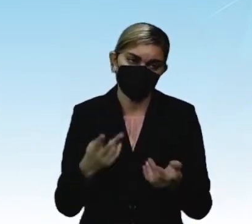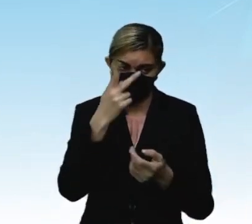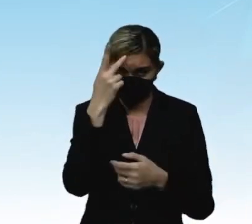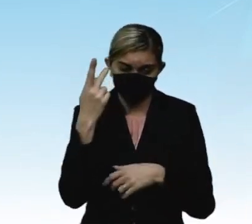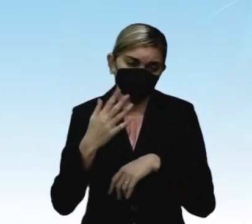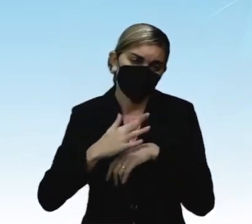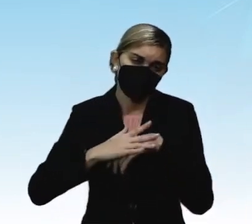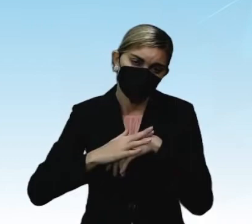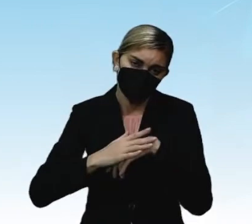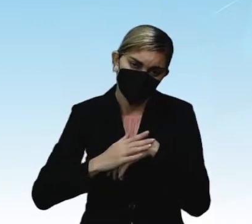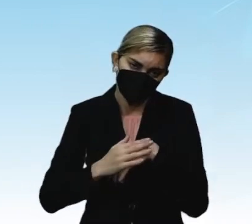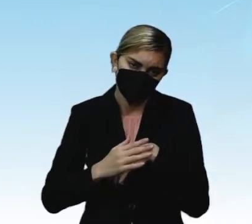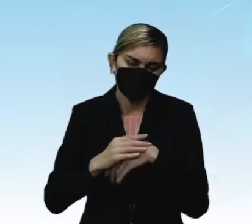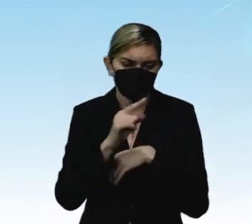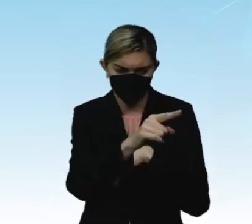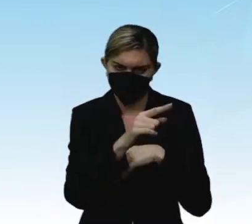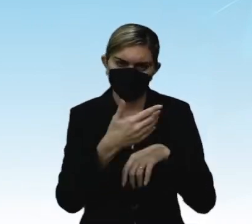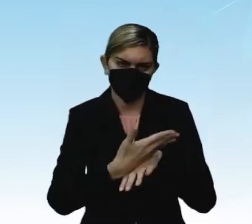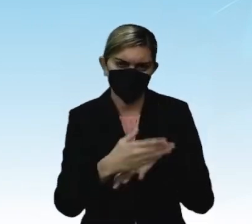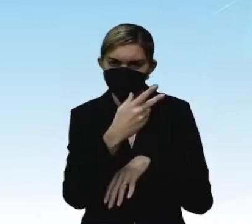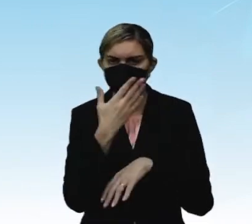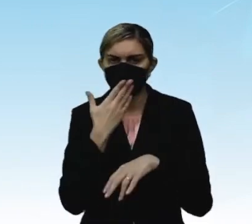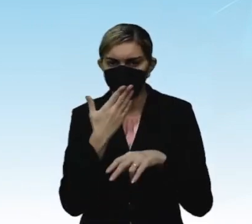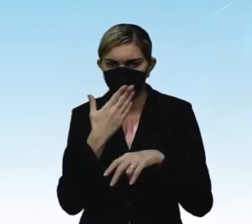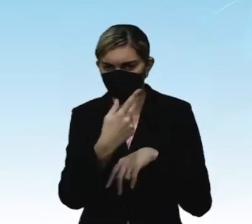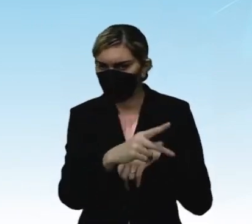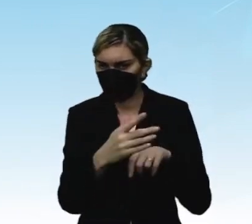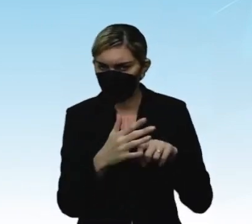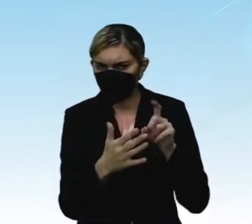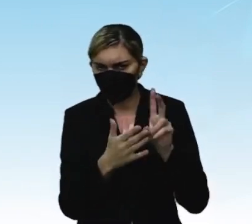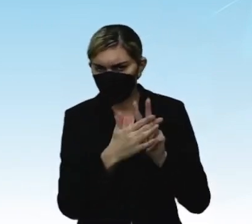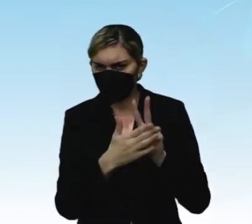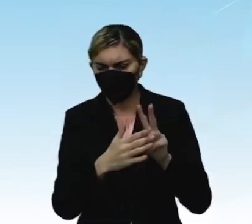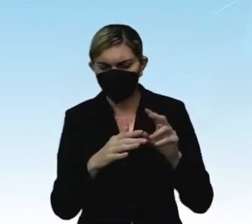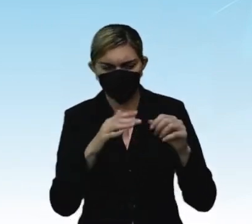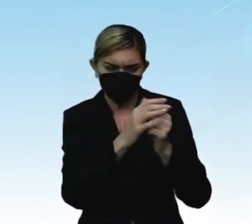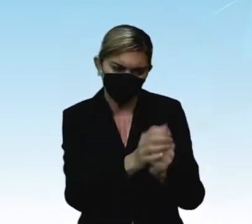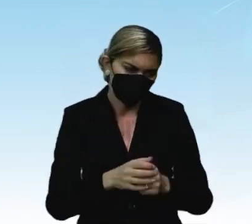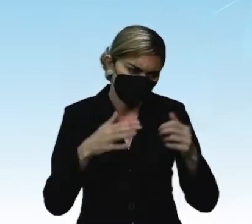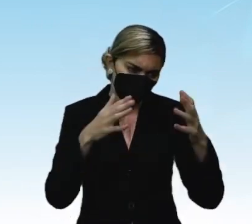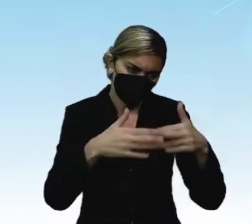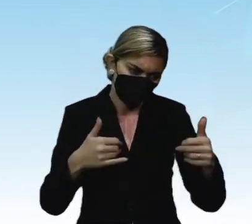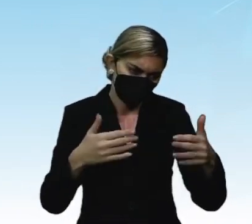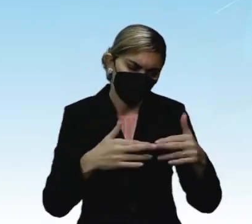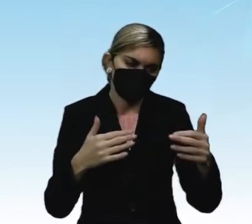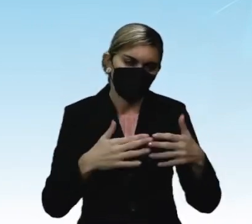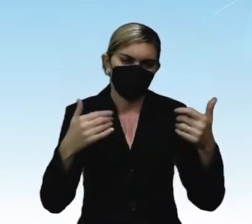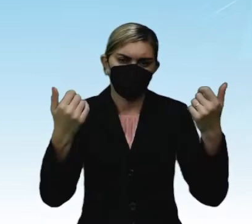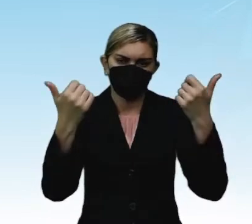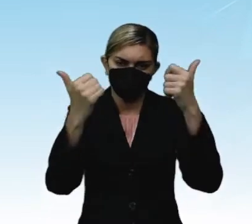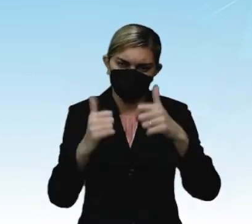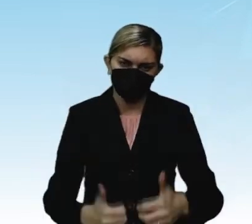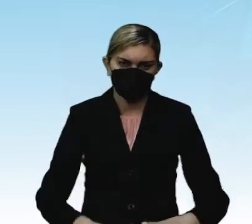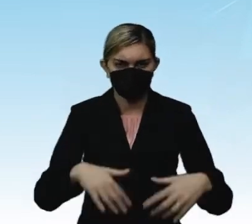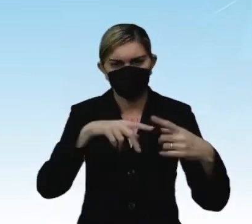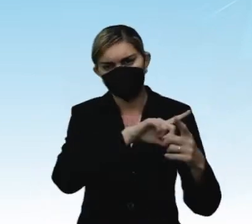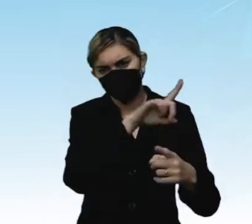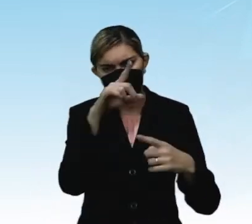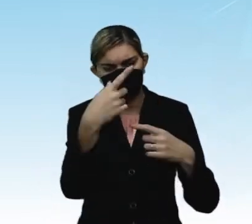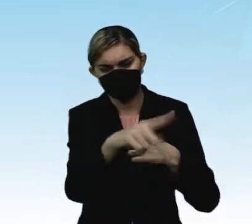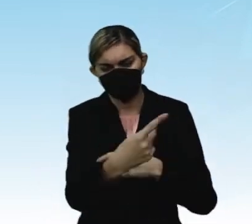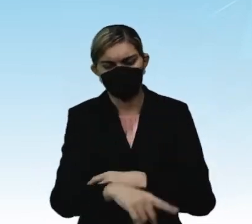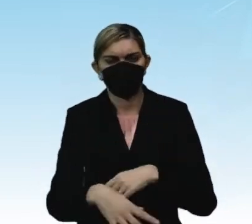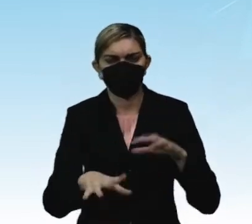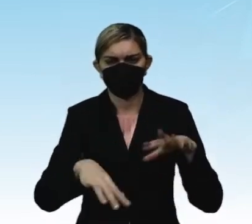tiver dodói lá na tribo, então ele também pode fazer o ritual da pagelança para poder invocar os deuses das